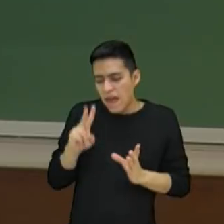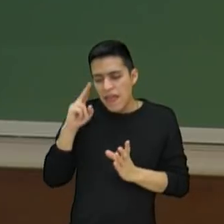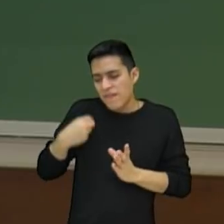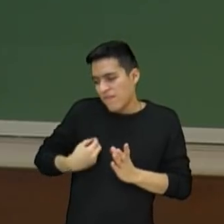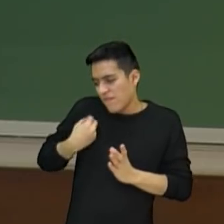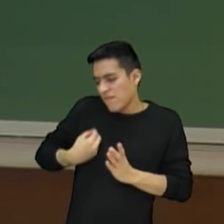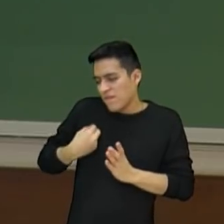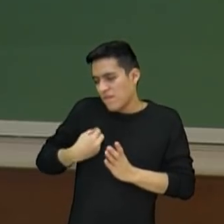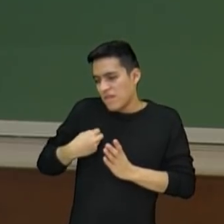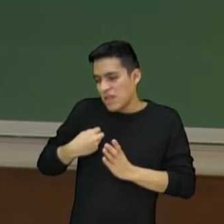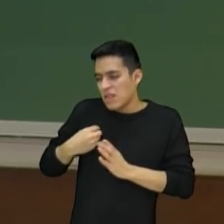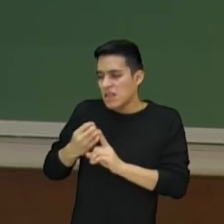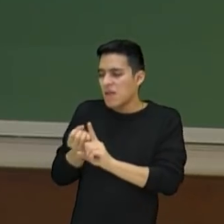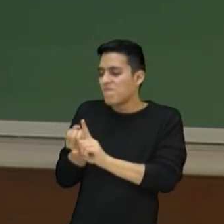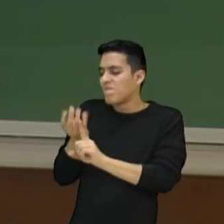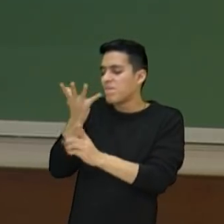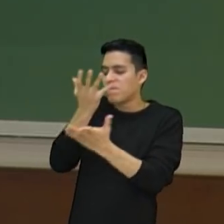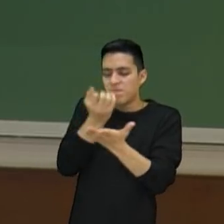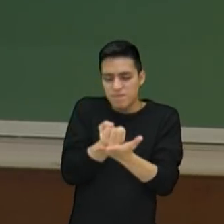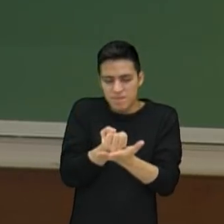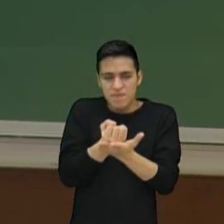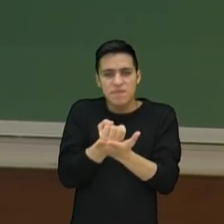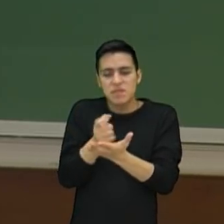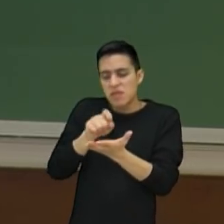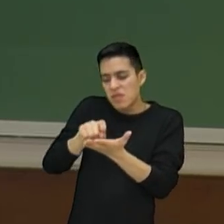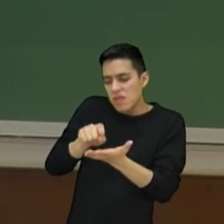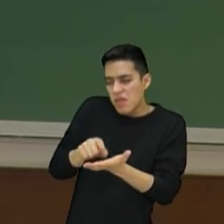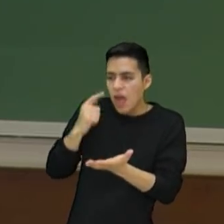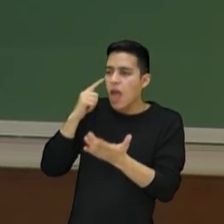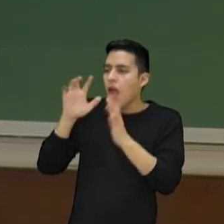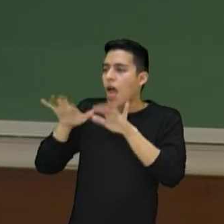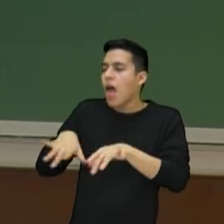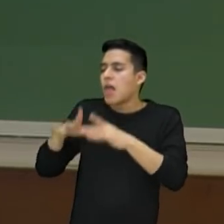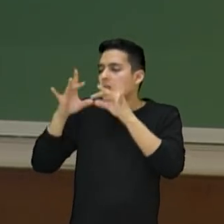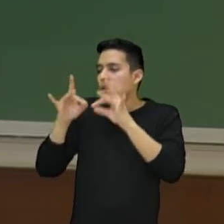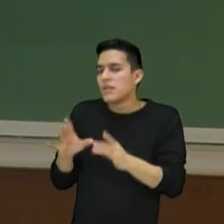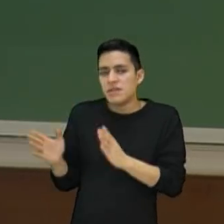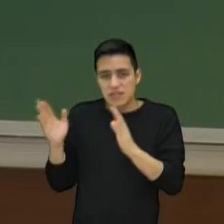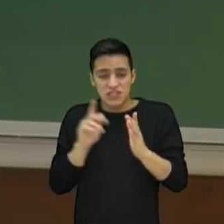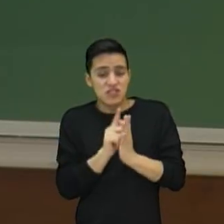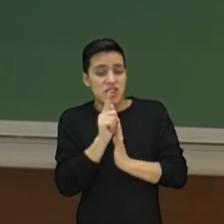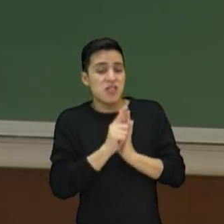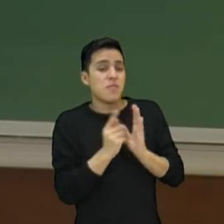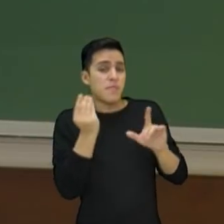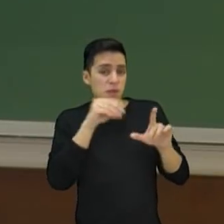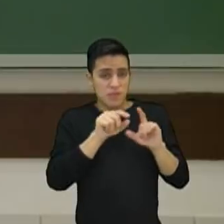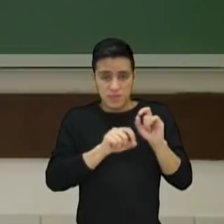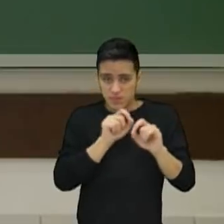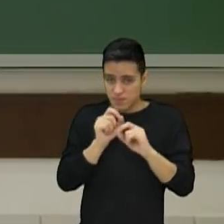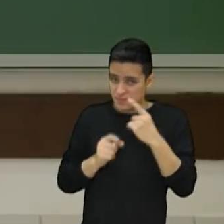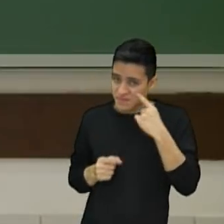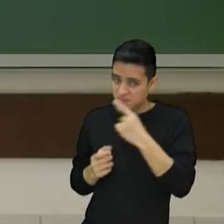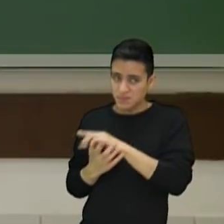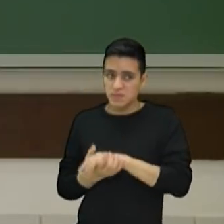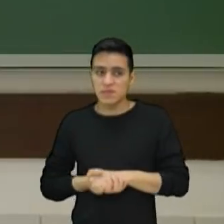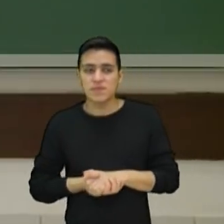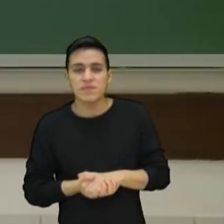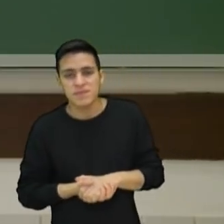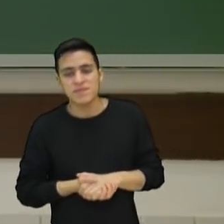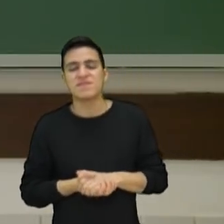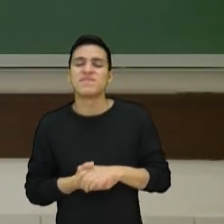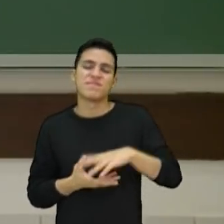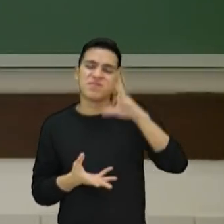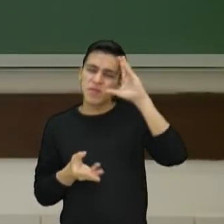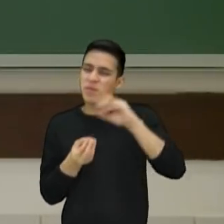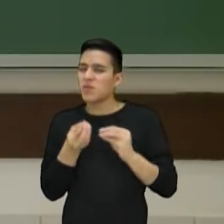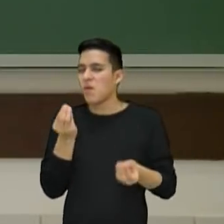biografia, certo? Então, eles são tipos de texto diferentes. Gênero blog. Olha só, eu trouxe para vocês, para que nós possamos entender o que é